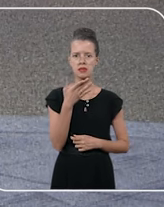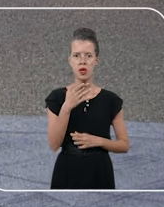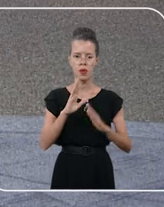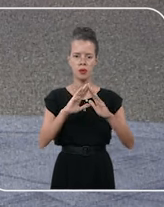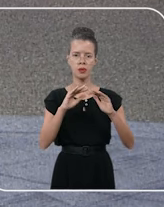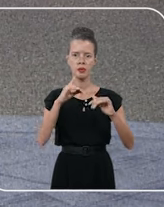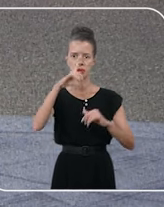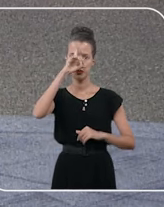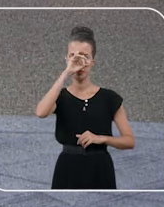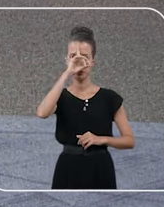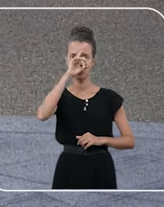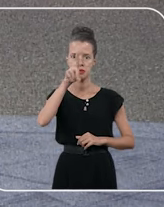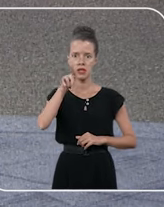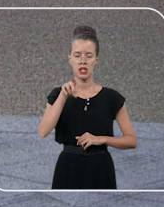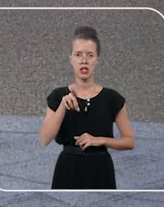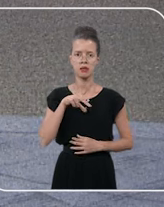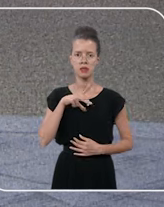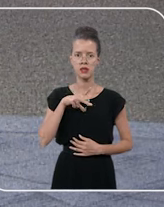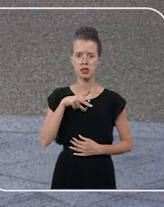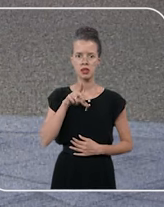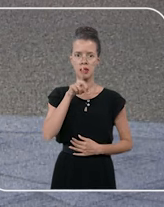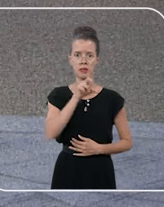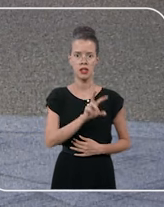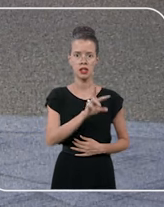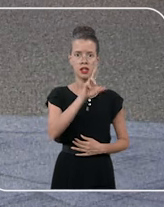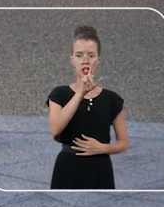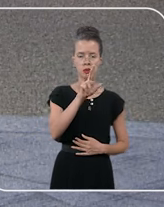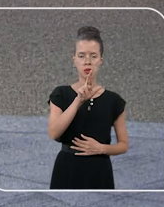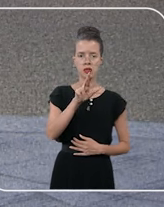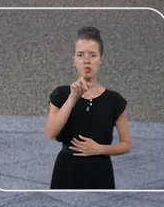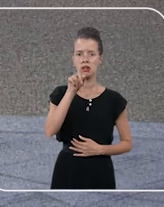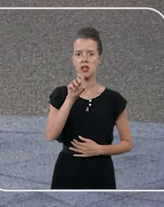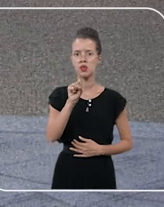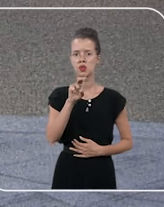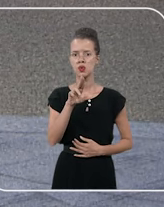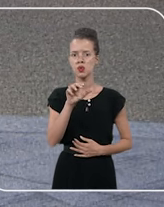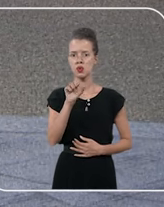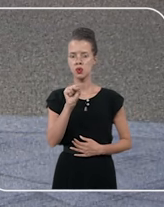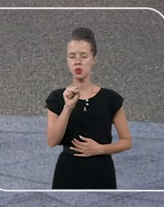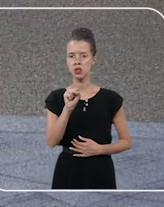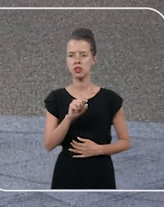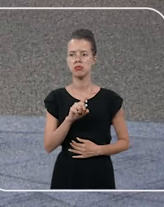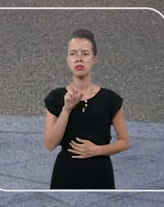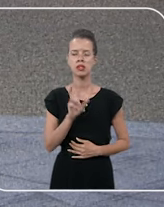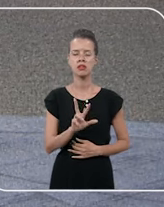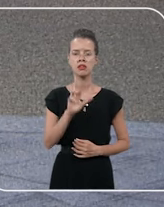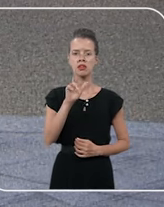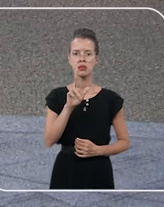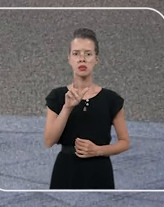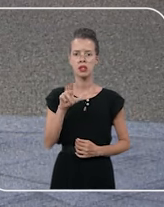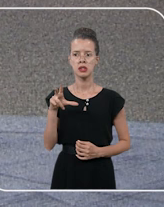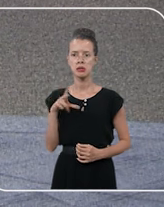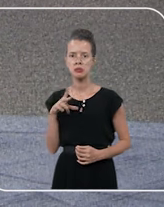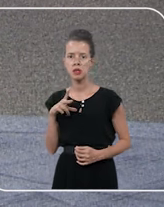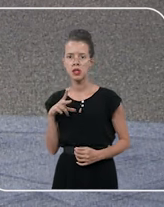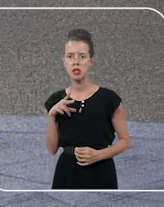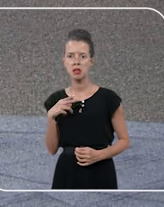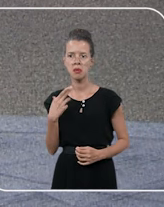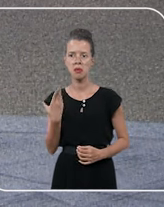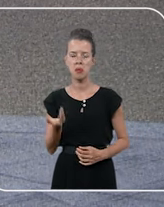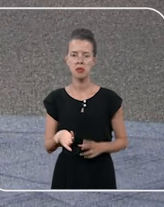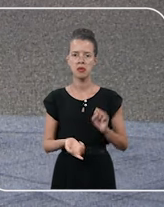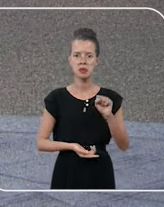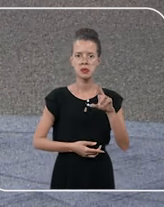pelo SUS, quem então seria responsabilizado ou poderia ser responsabilizado? Seria o ente federativo ou o próprio